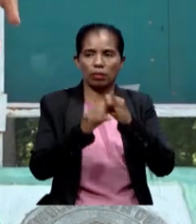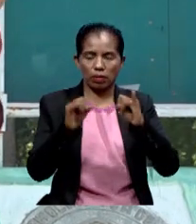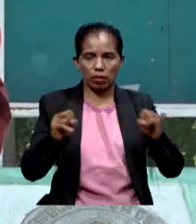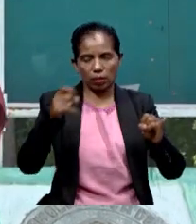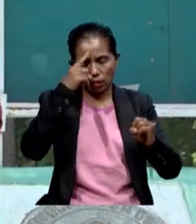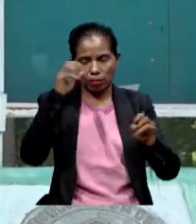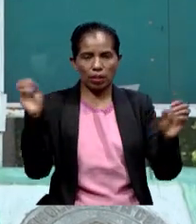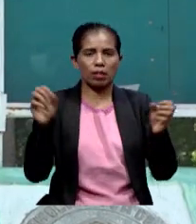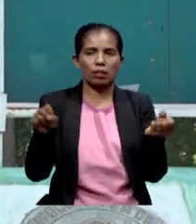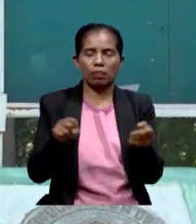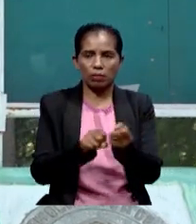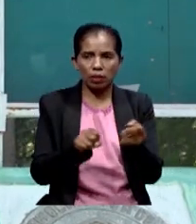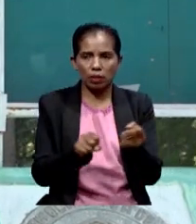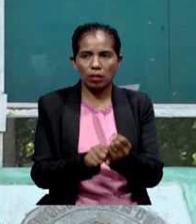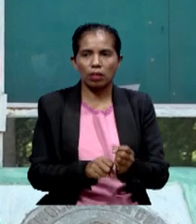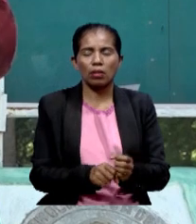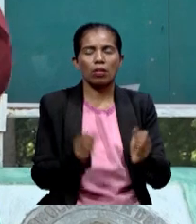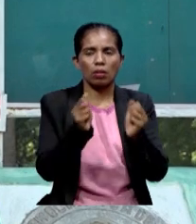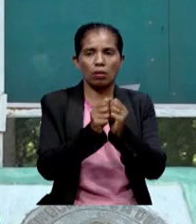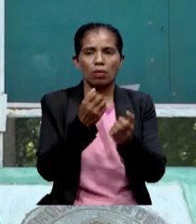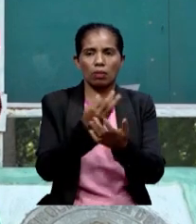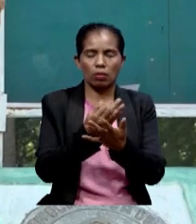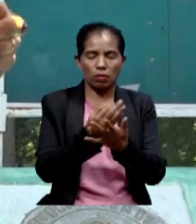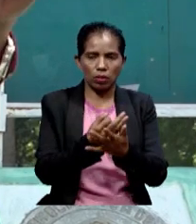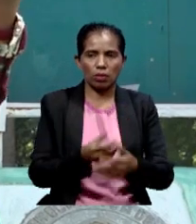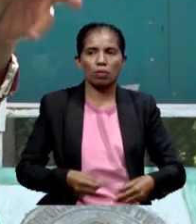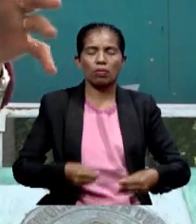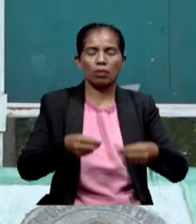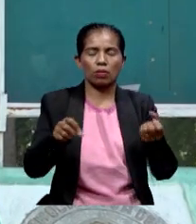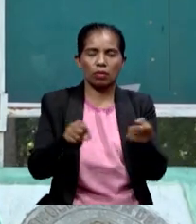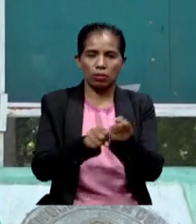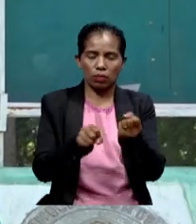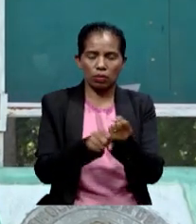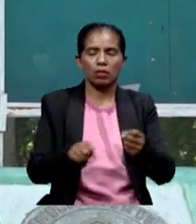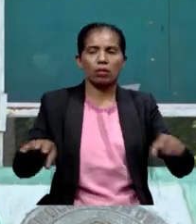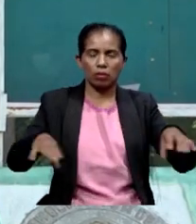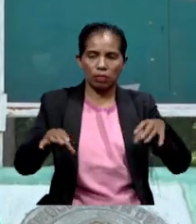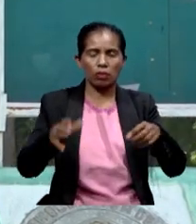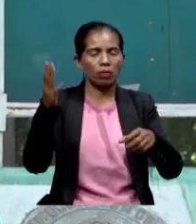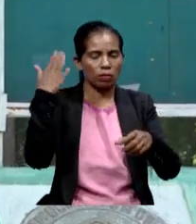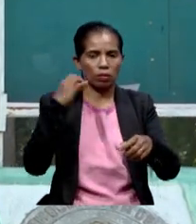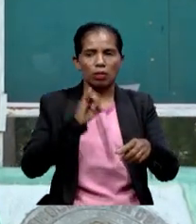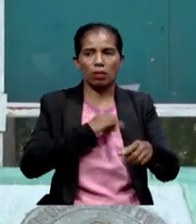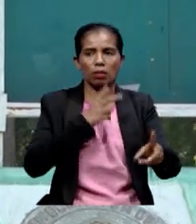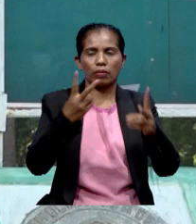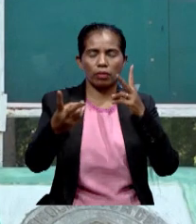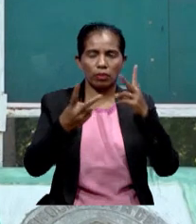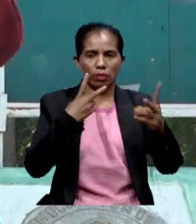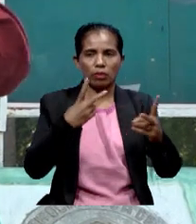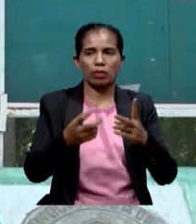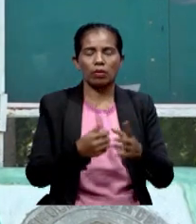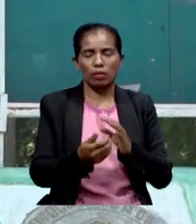lá contribui o osam, mas contribui o serviço. O lugar onde visita sucos e